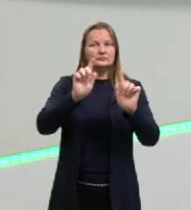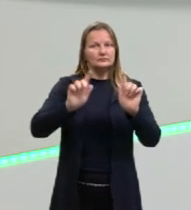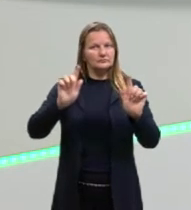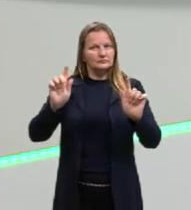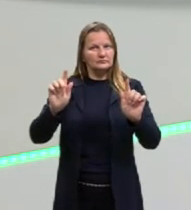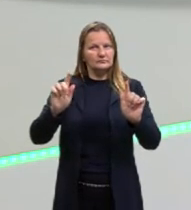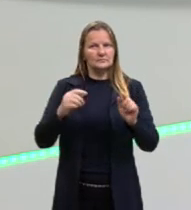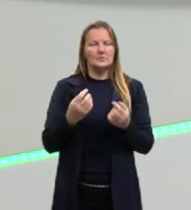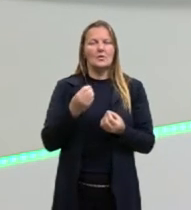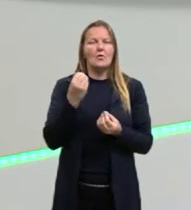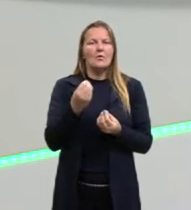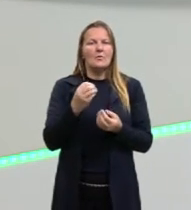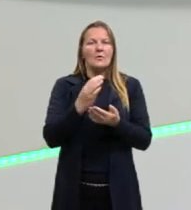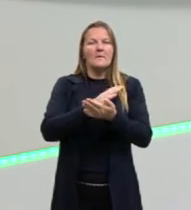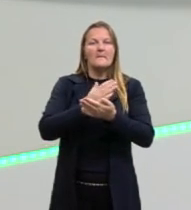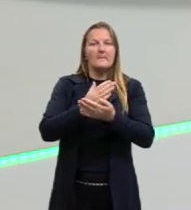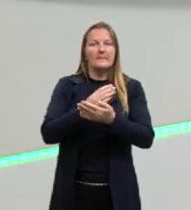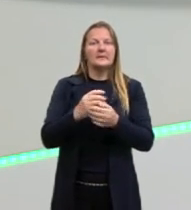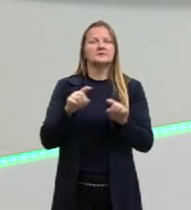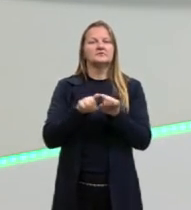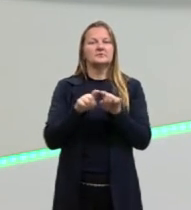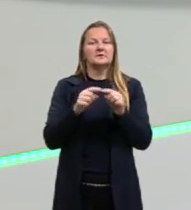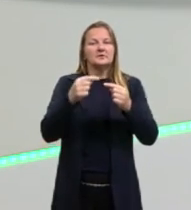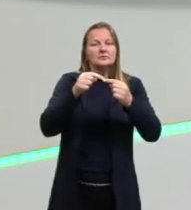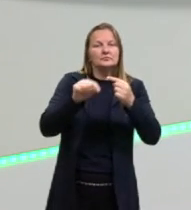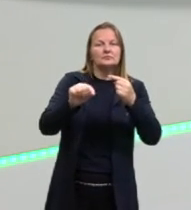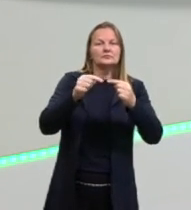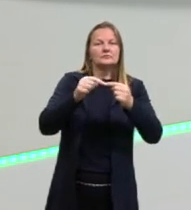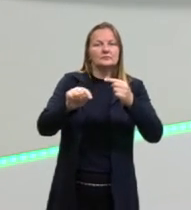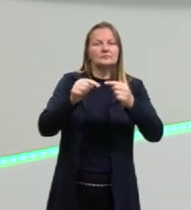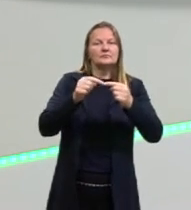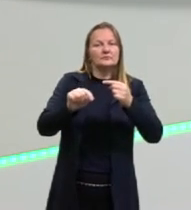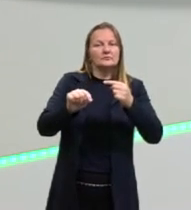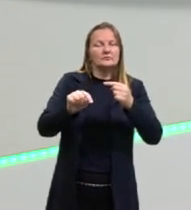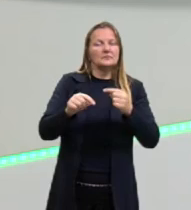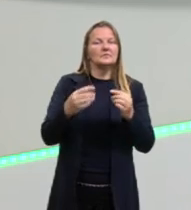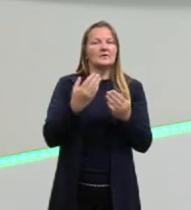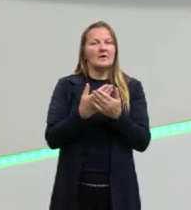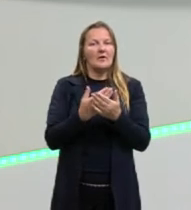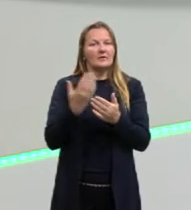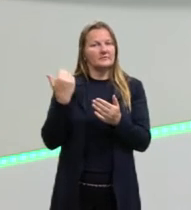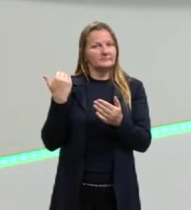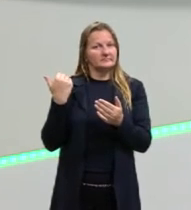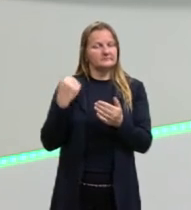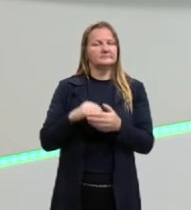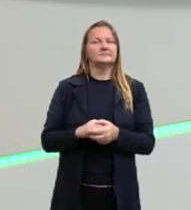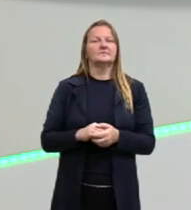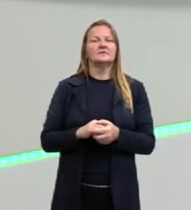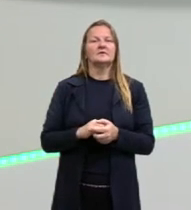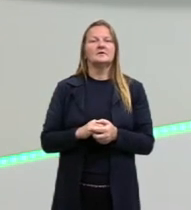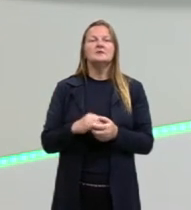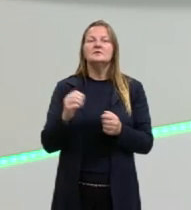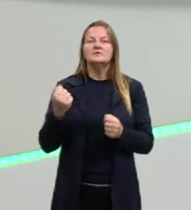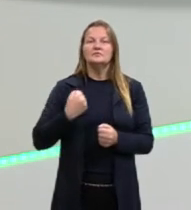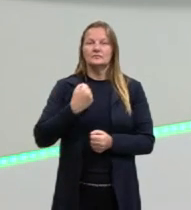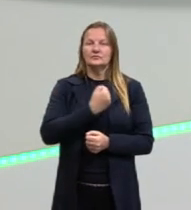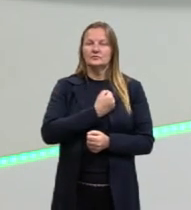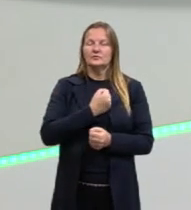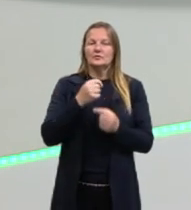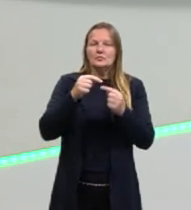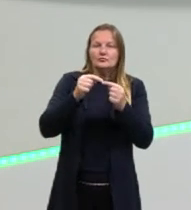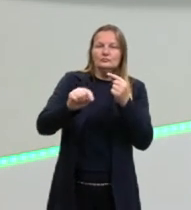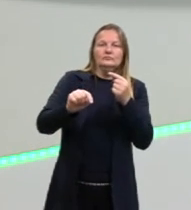nós falamos na média no desvio padrão que nós estudamos aula passada para ver né se os valores eles estão